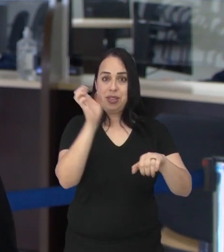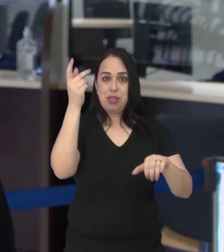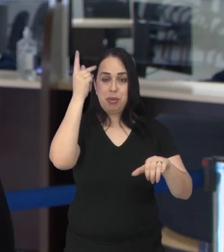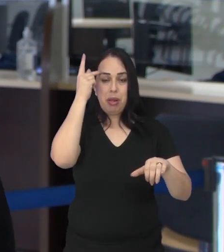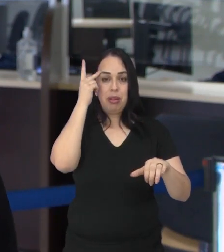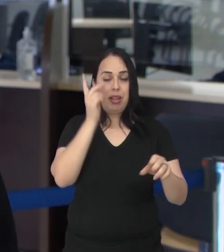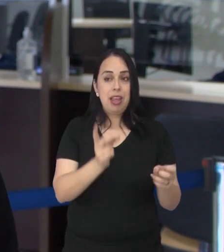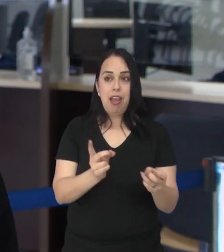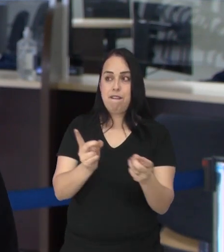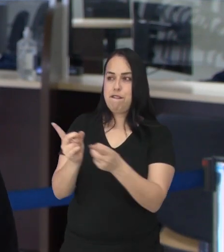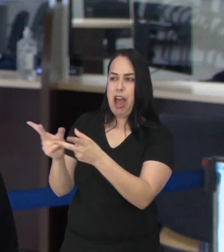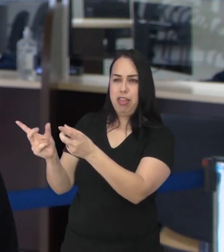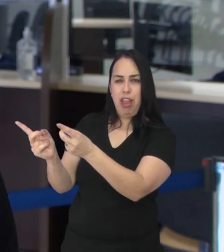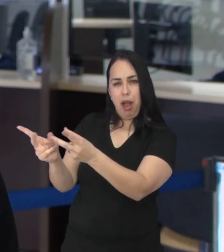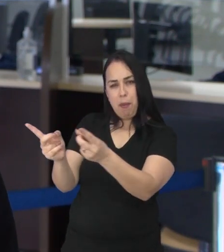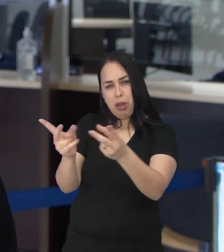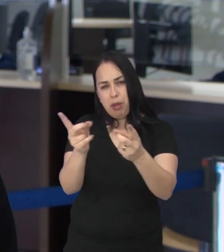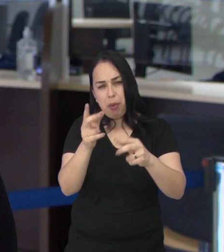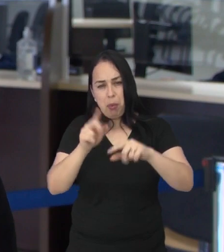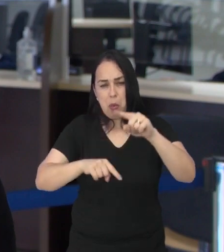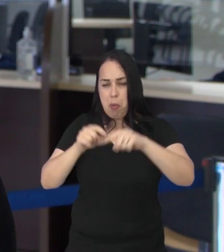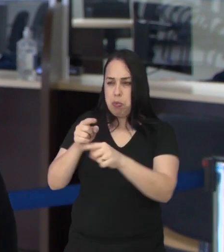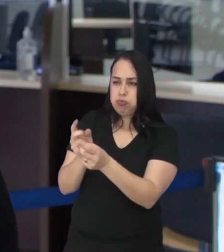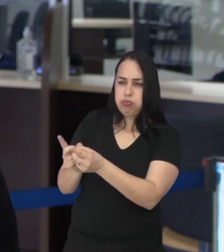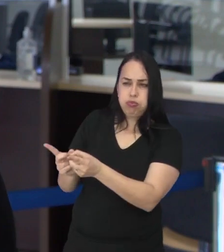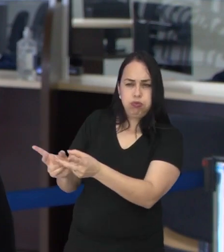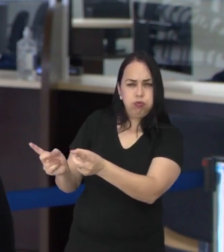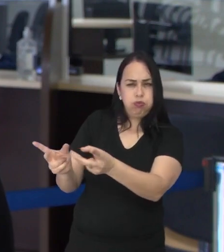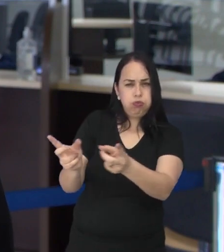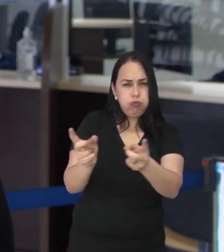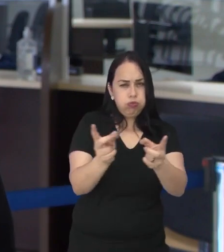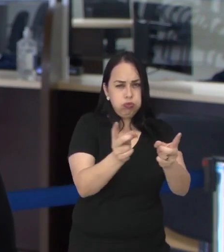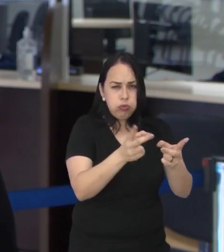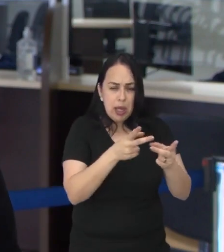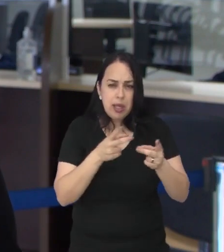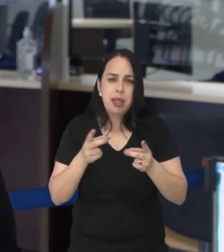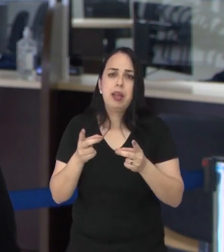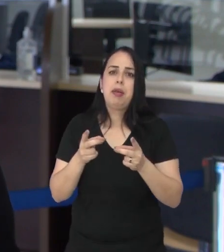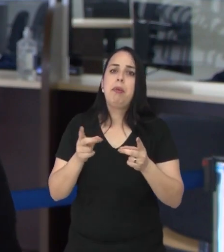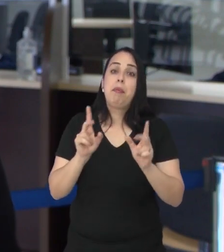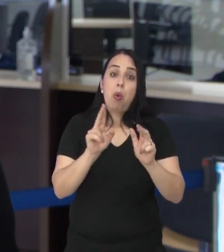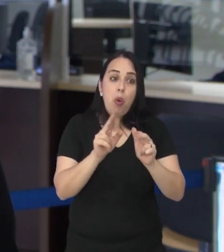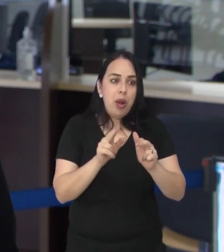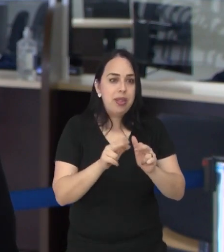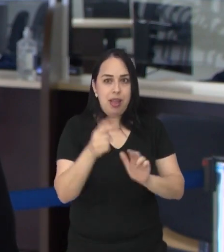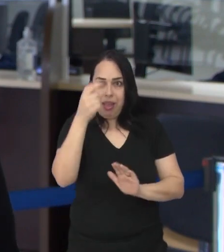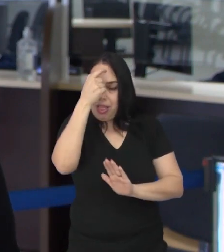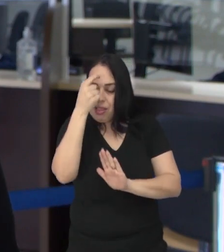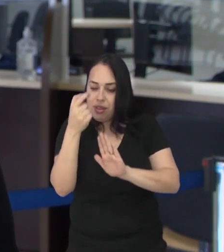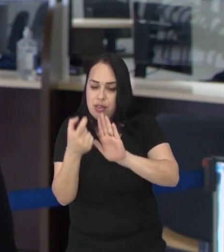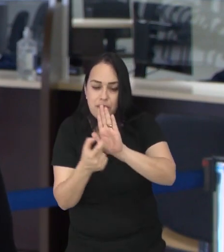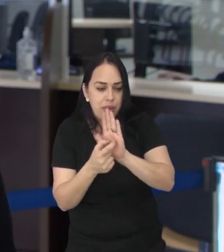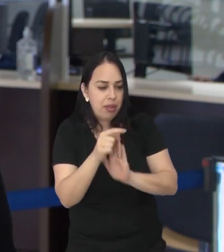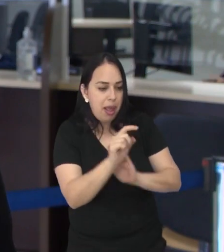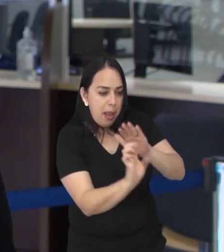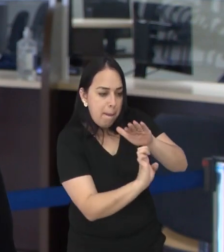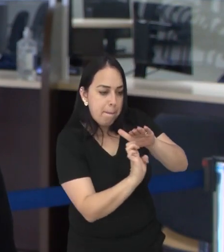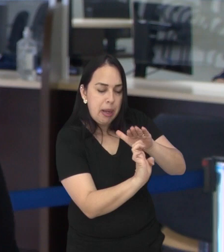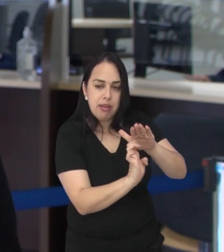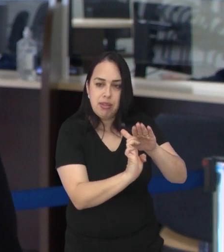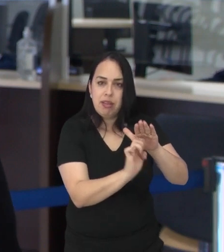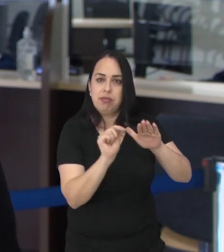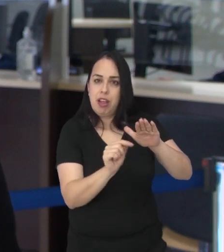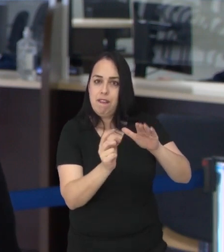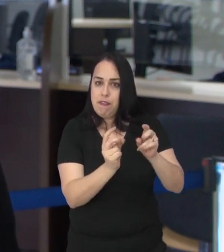empresas do estado de São Paulo mais em evidência para vender para todo mundo, né? Então, existe uma inteligência que vai